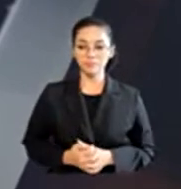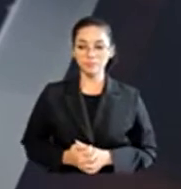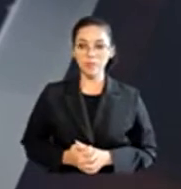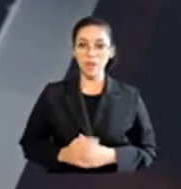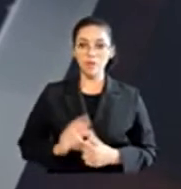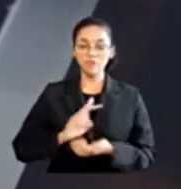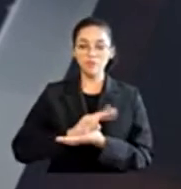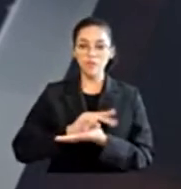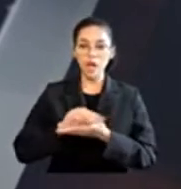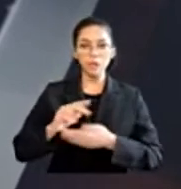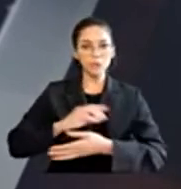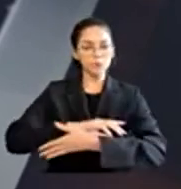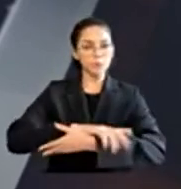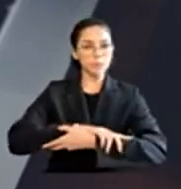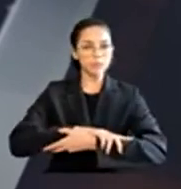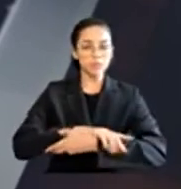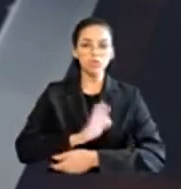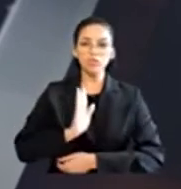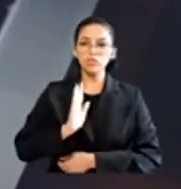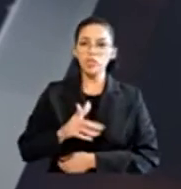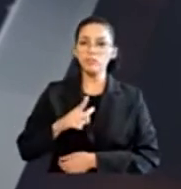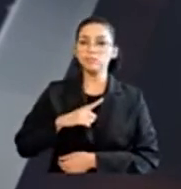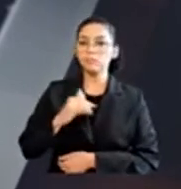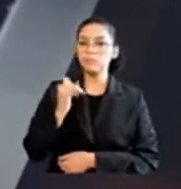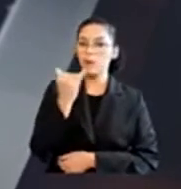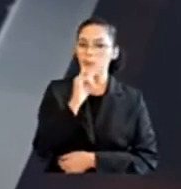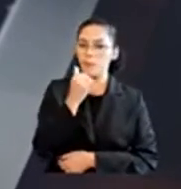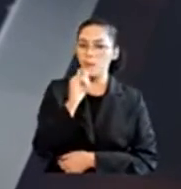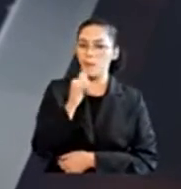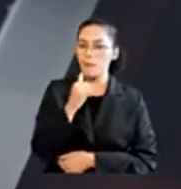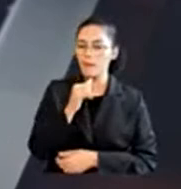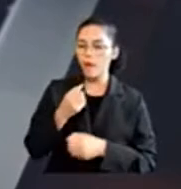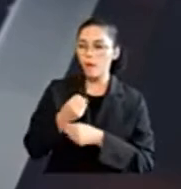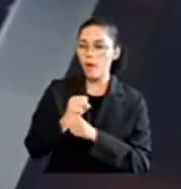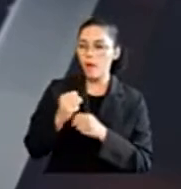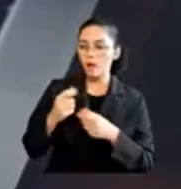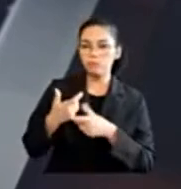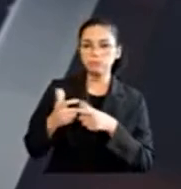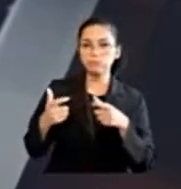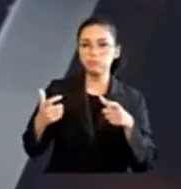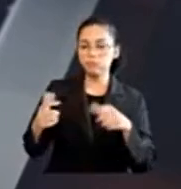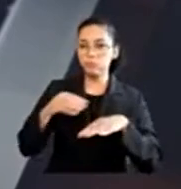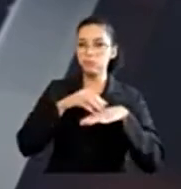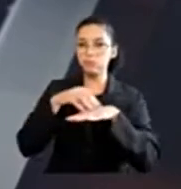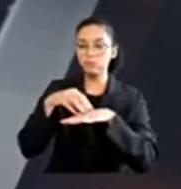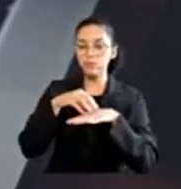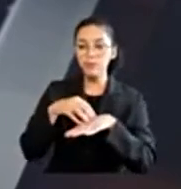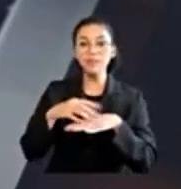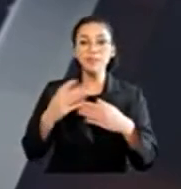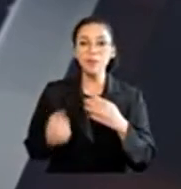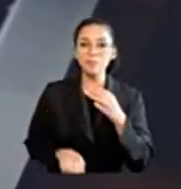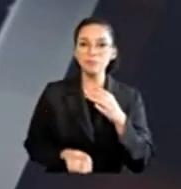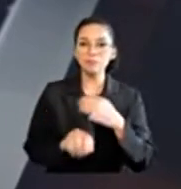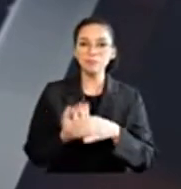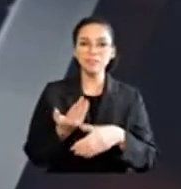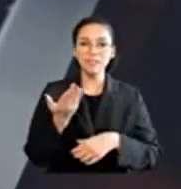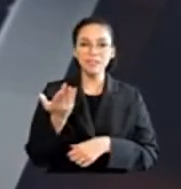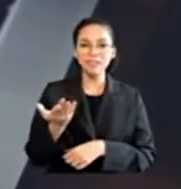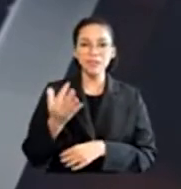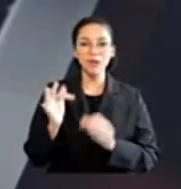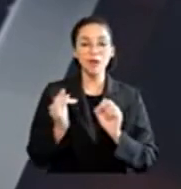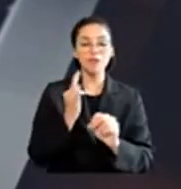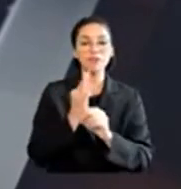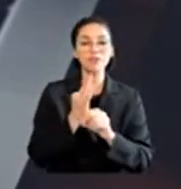estão eletrificando parte de suas frotas. E o lançamento do Fiat Scudo elétrico vem justamente mostrar que nós